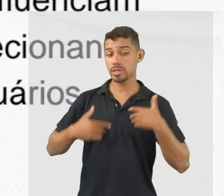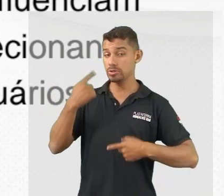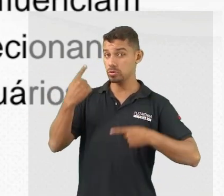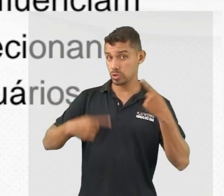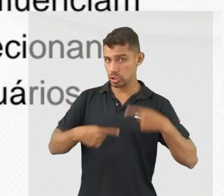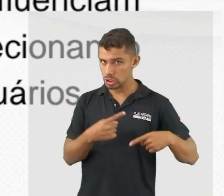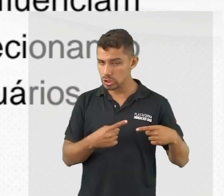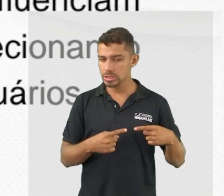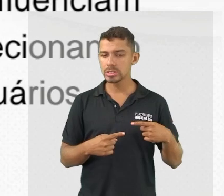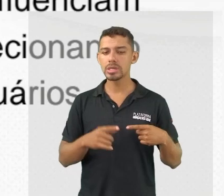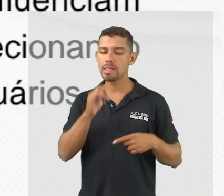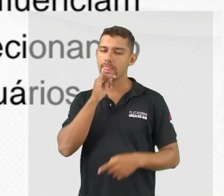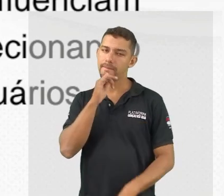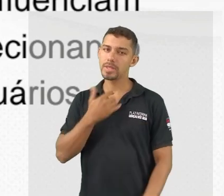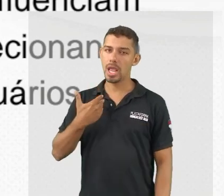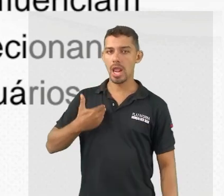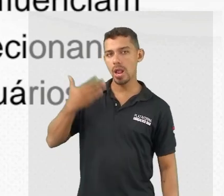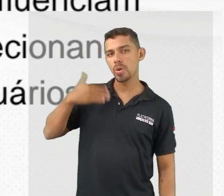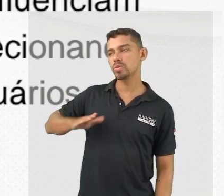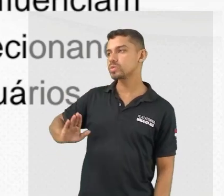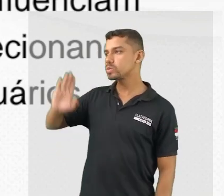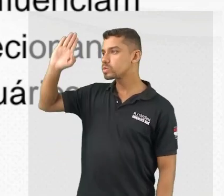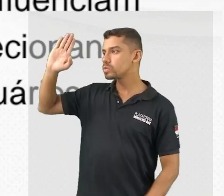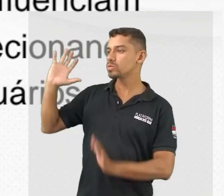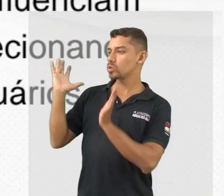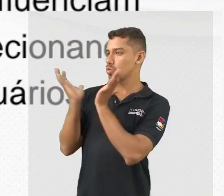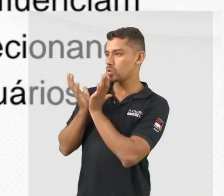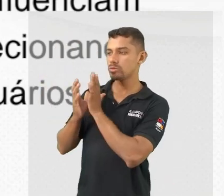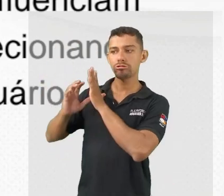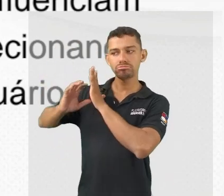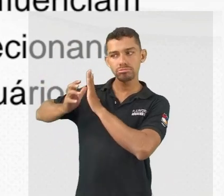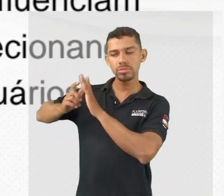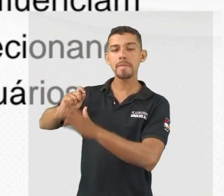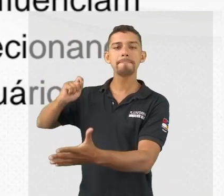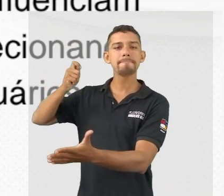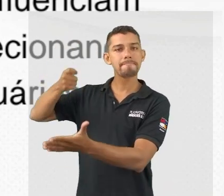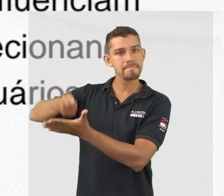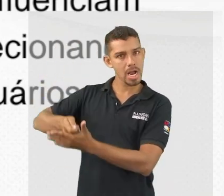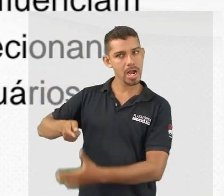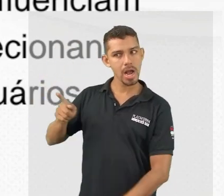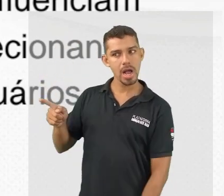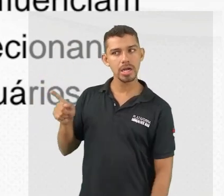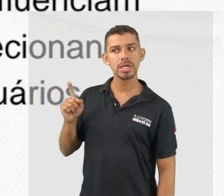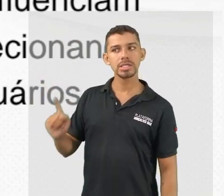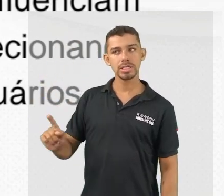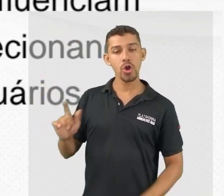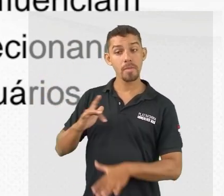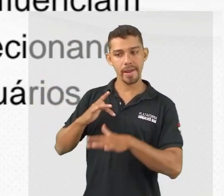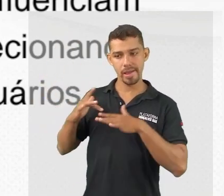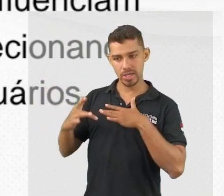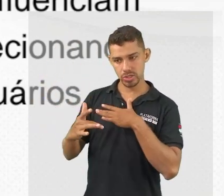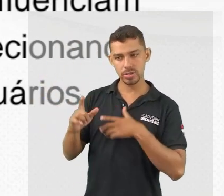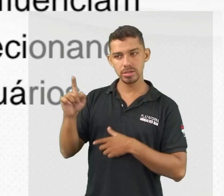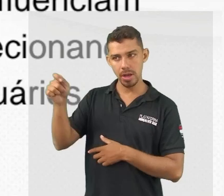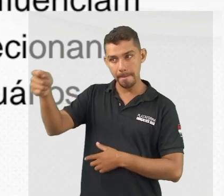que eu, como candidato, como grupo político, posso pagar por uma determinada rede